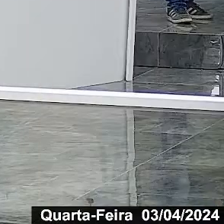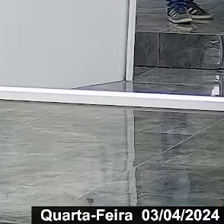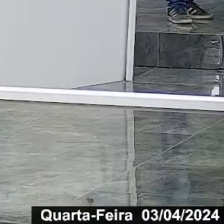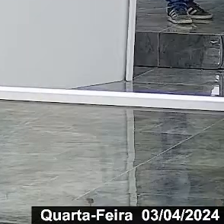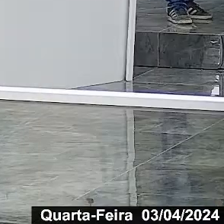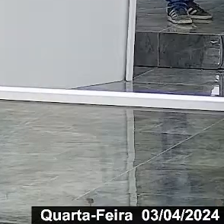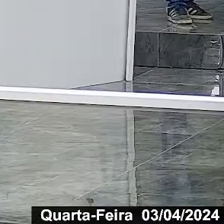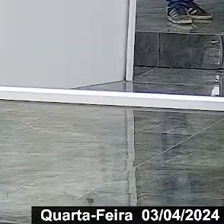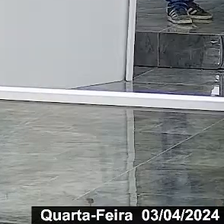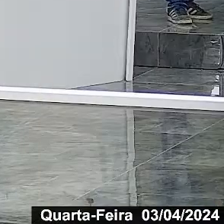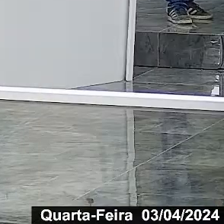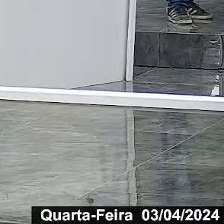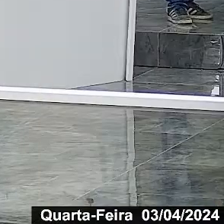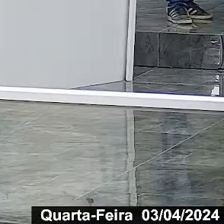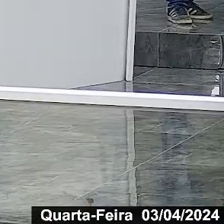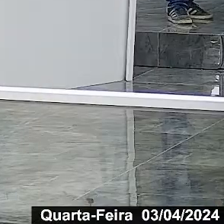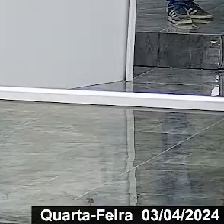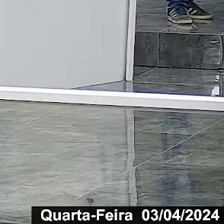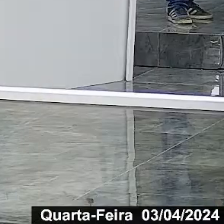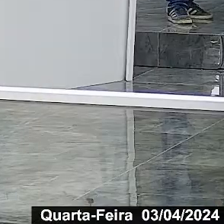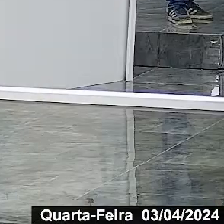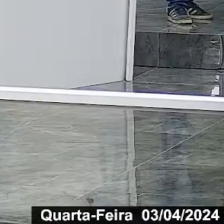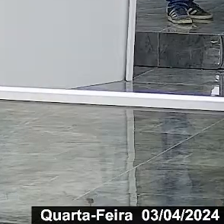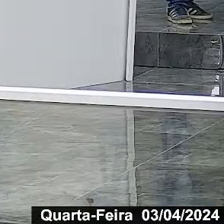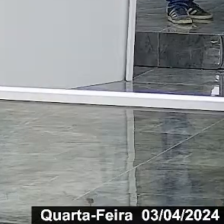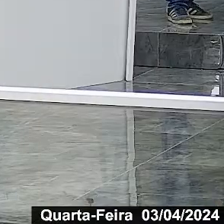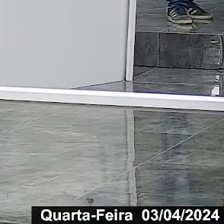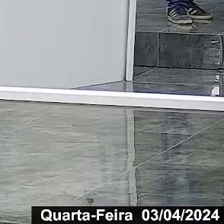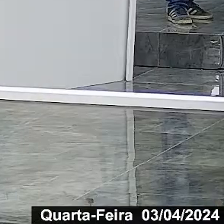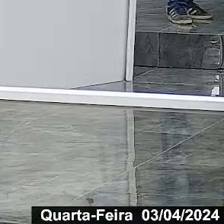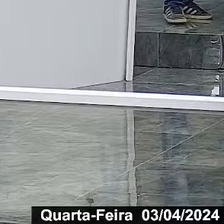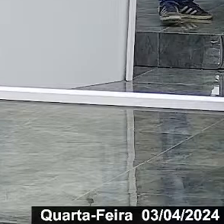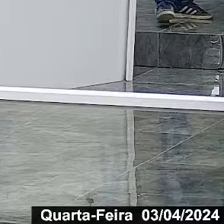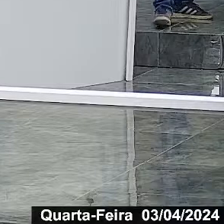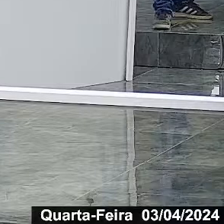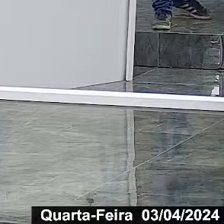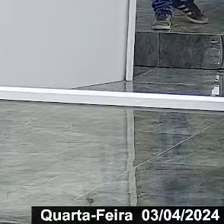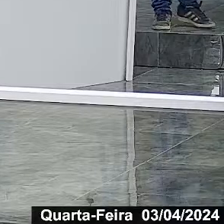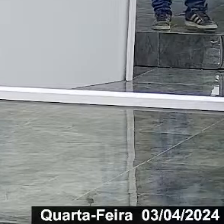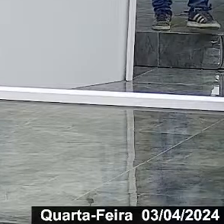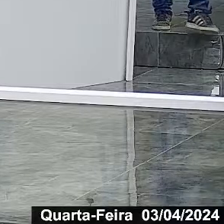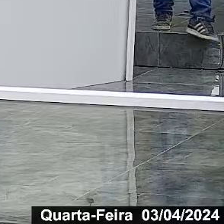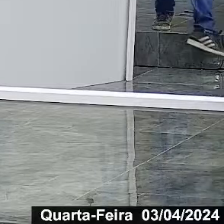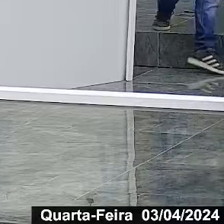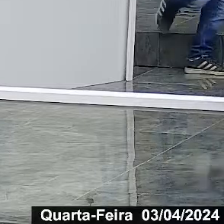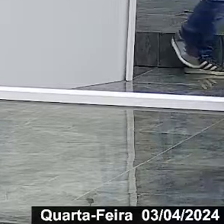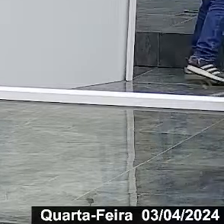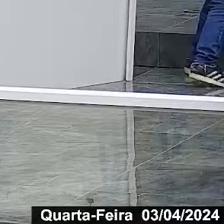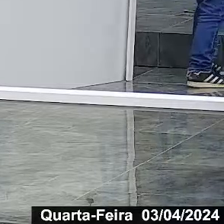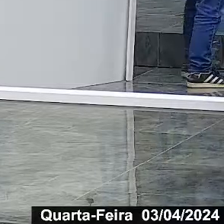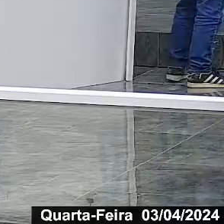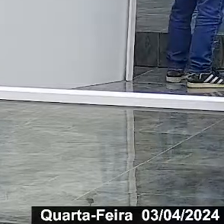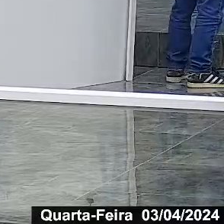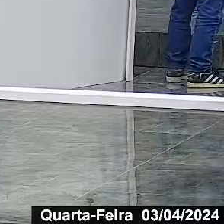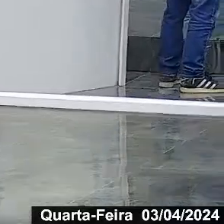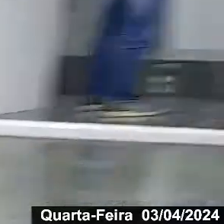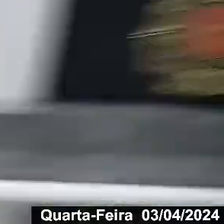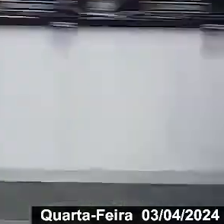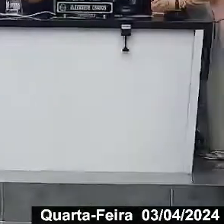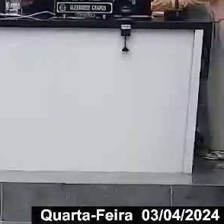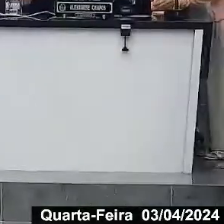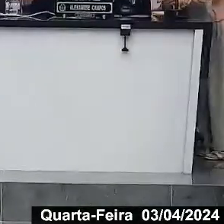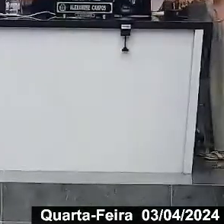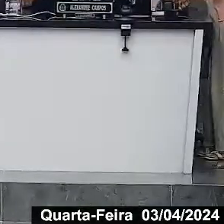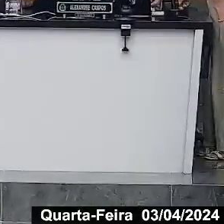Queijinho, e desejar também aí os meus sentimentos a todos os familiares. Obrigado, presidente. Um minuto